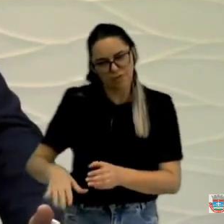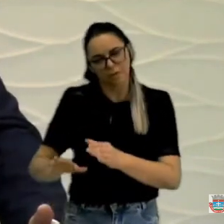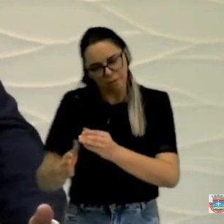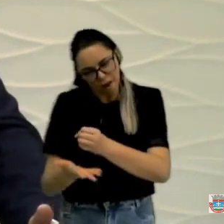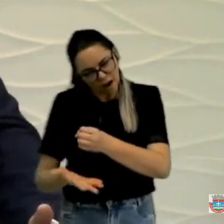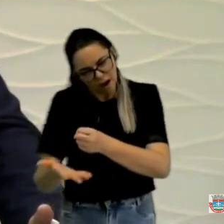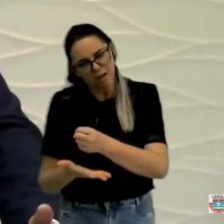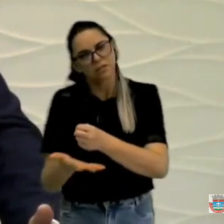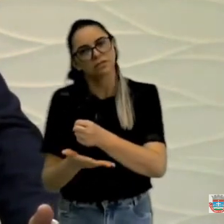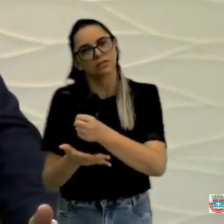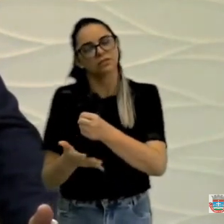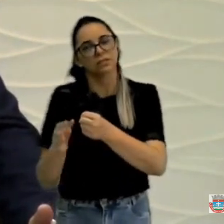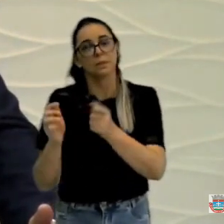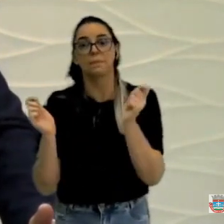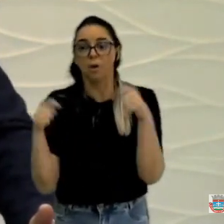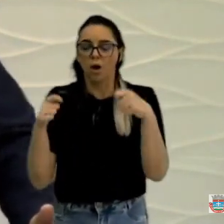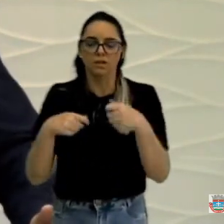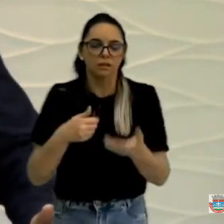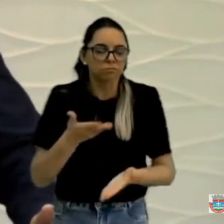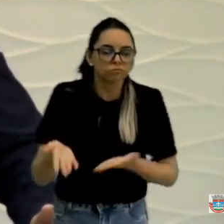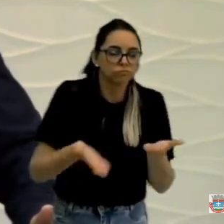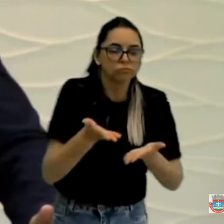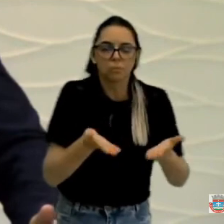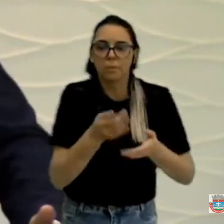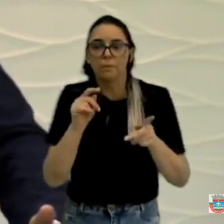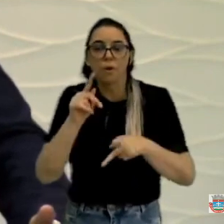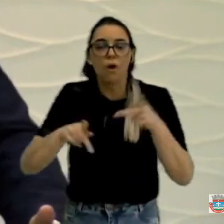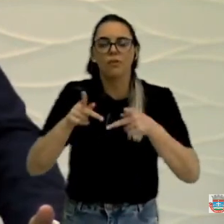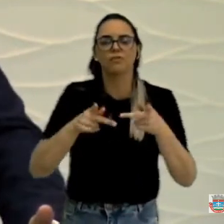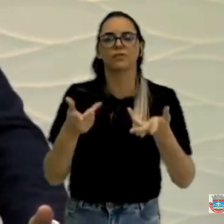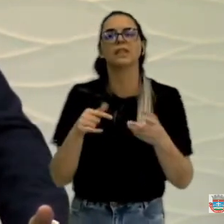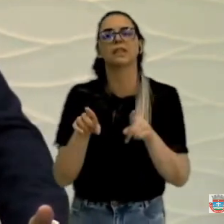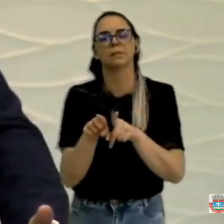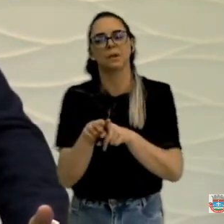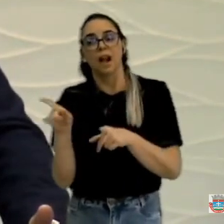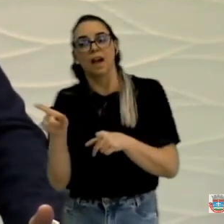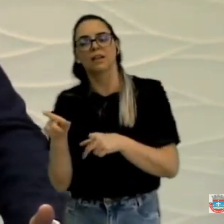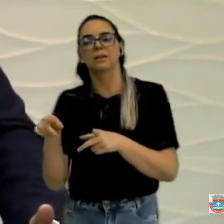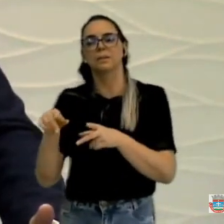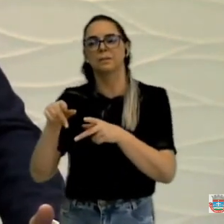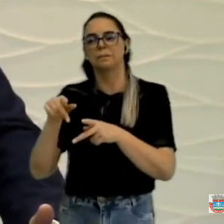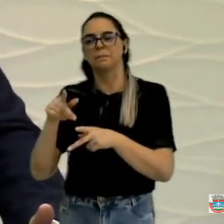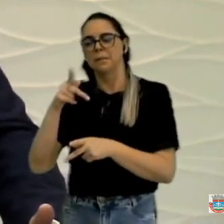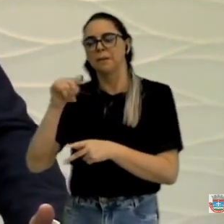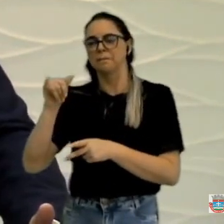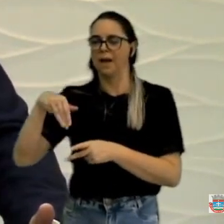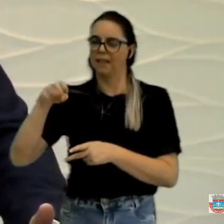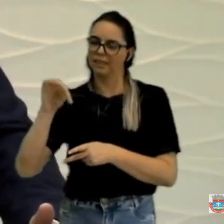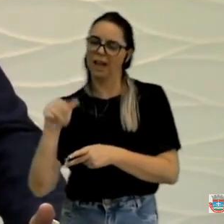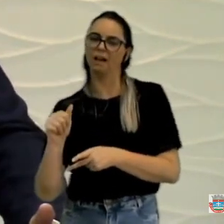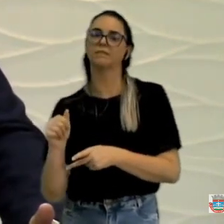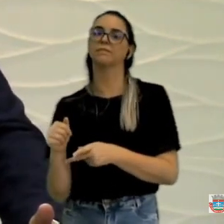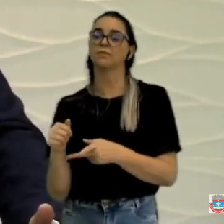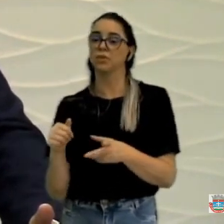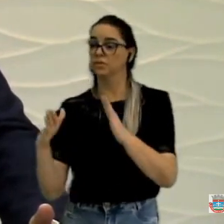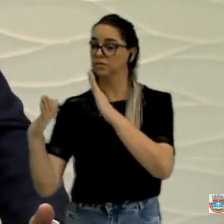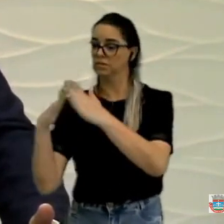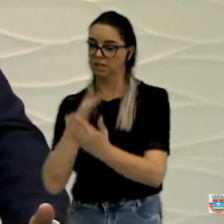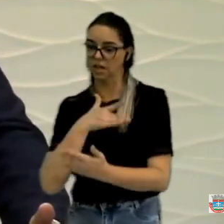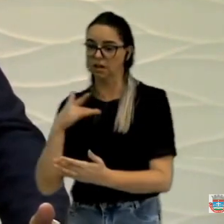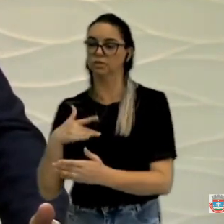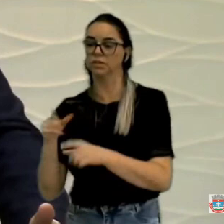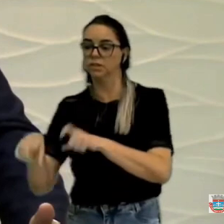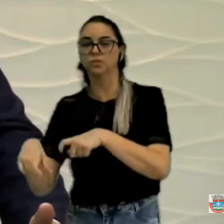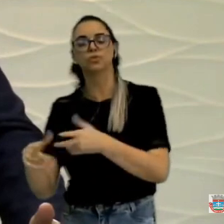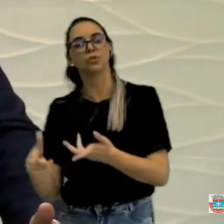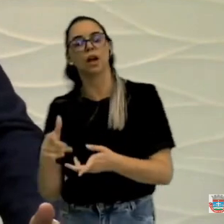né, atendendo a nossa população. Temos o posto de saúde do Povoado da Pimenta, que foi o posto que melhor tem seu atendimento